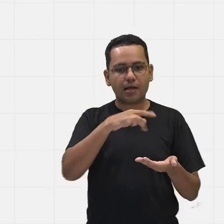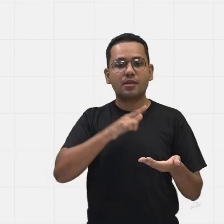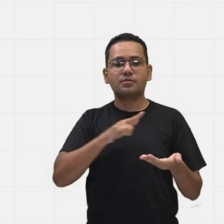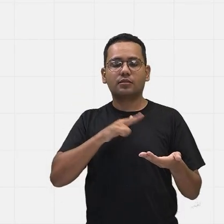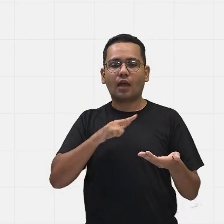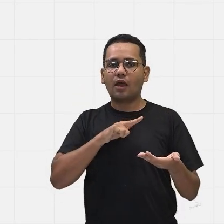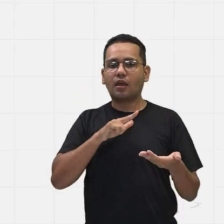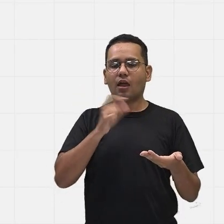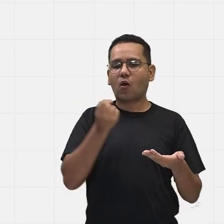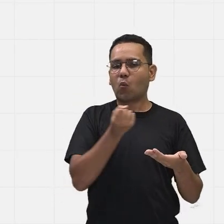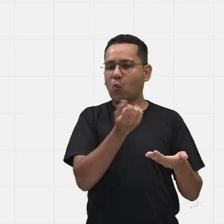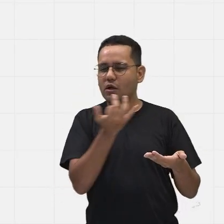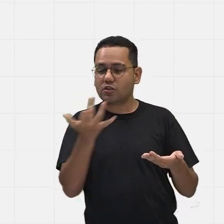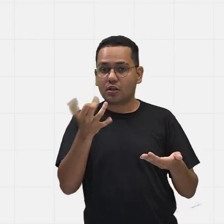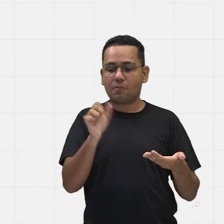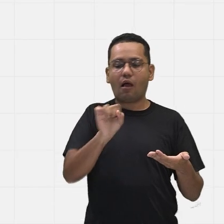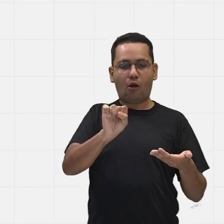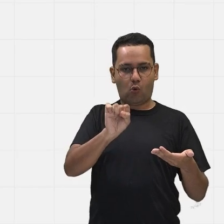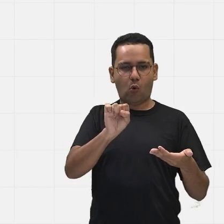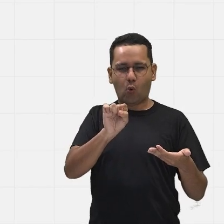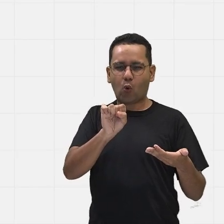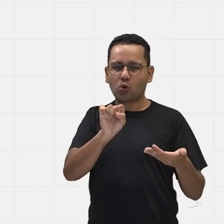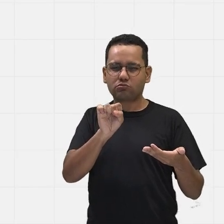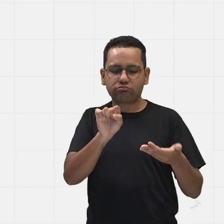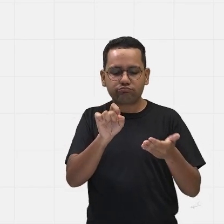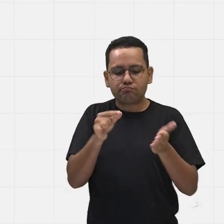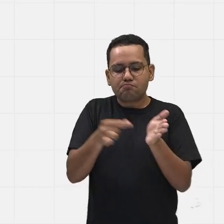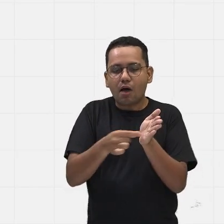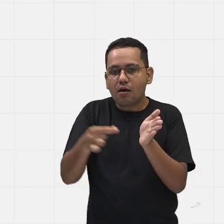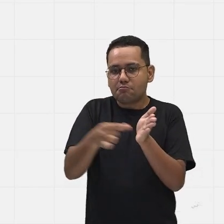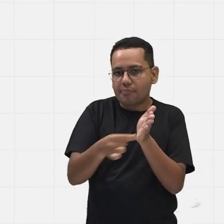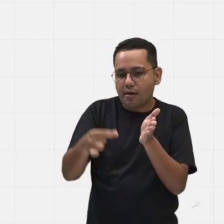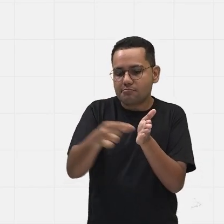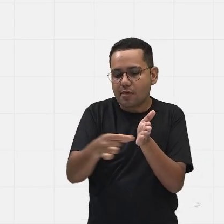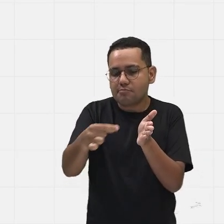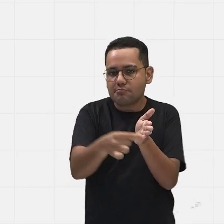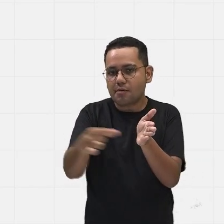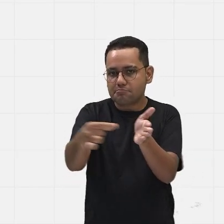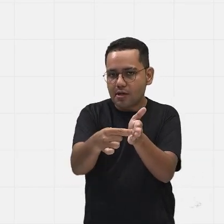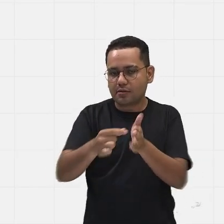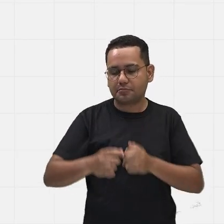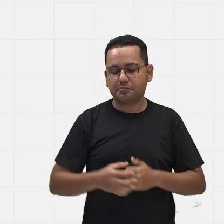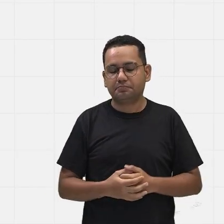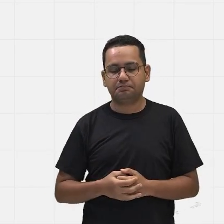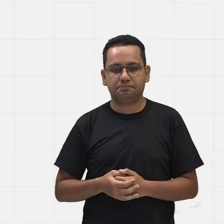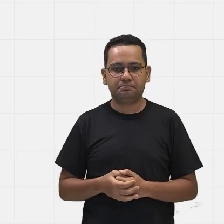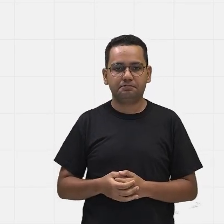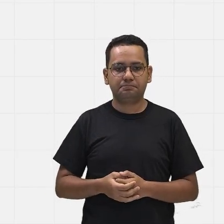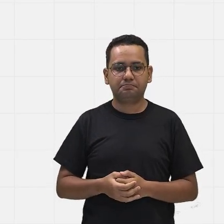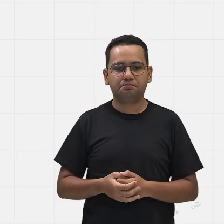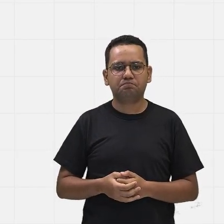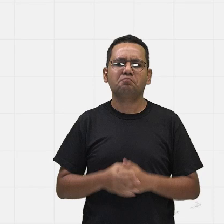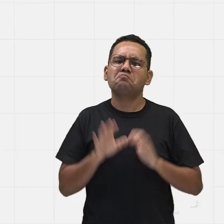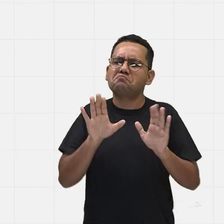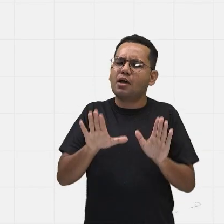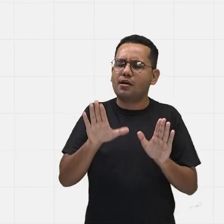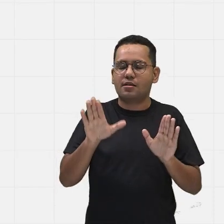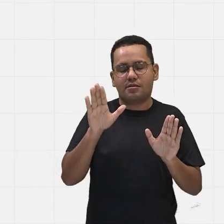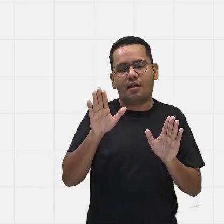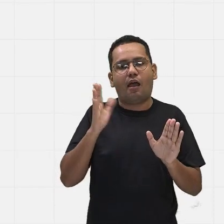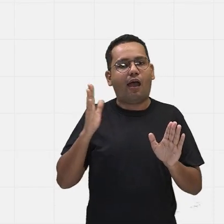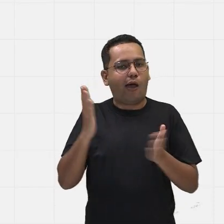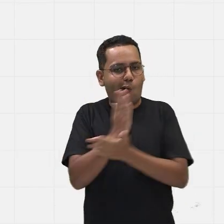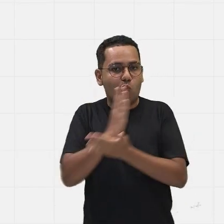né? E aí os professores, muitos já devem estar ambientalizados com esses